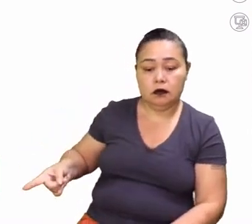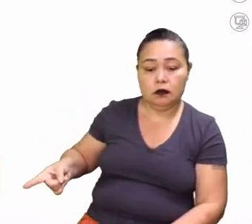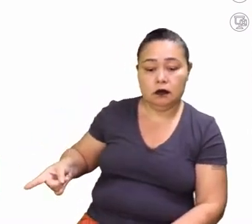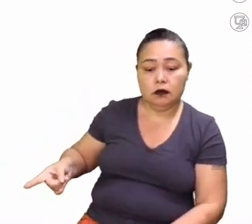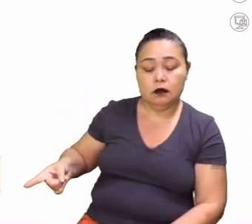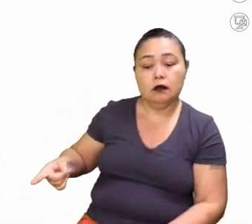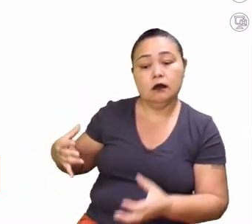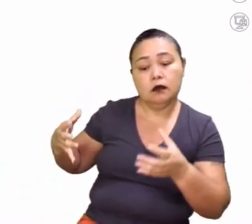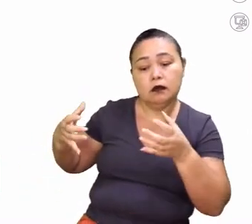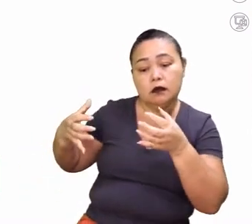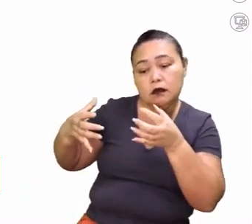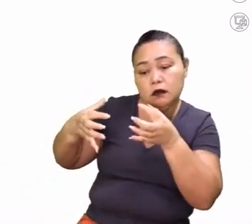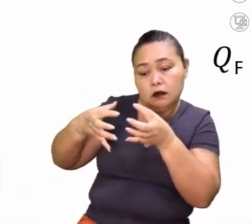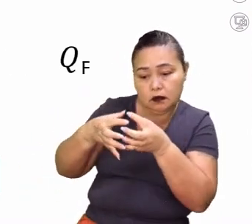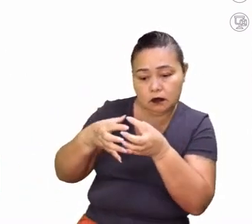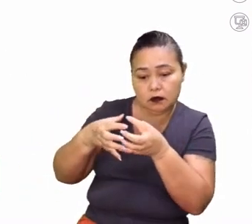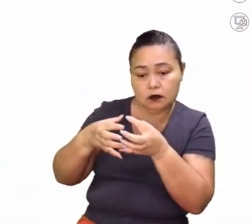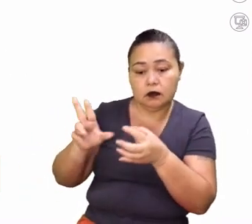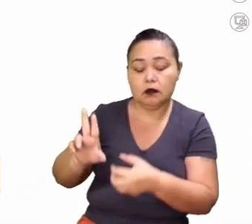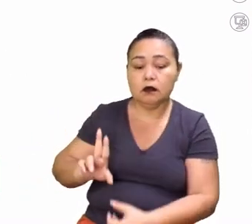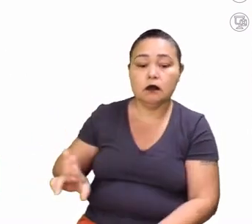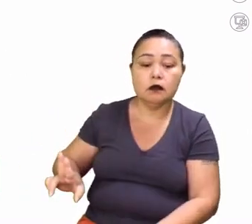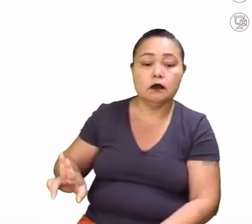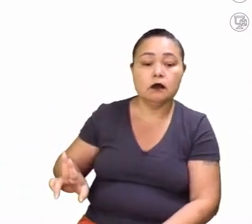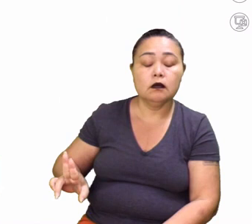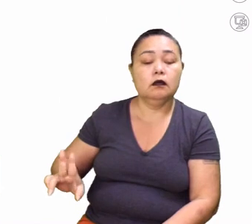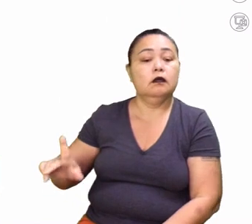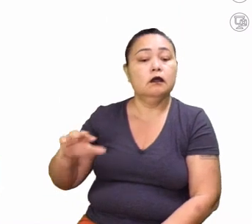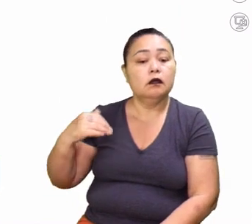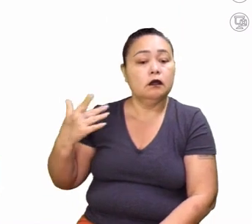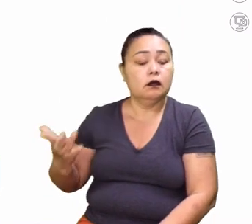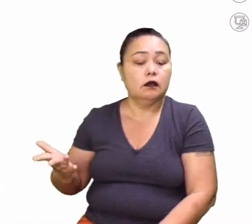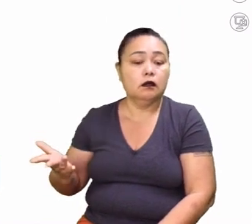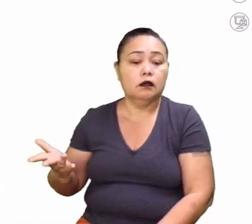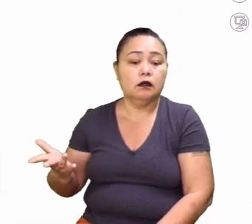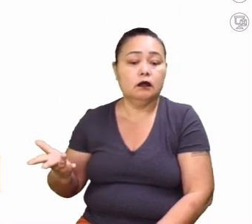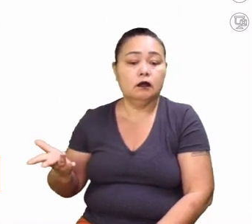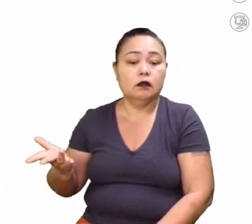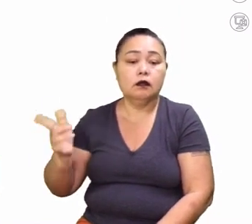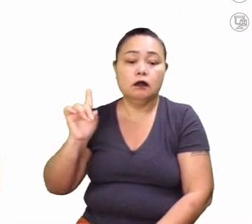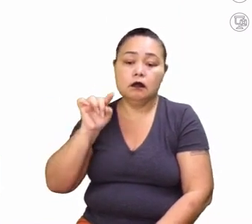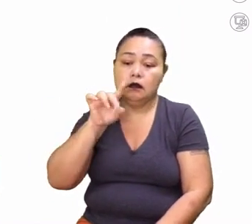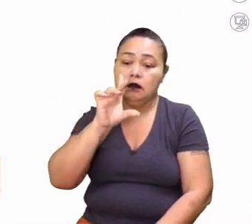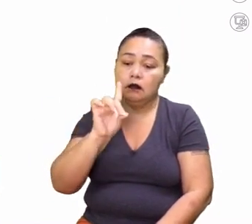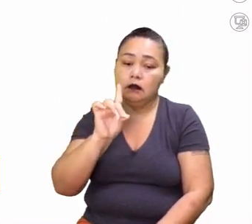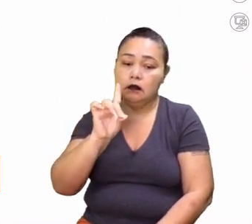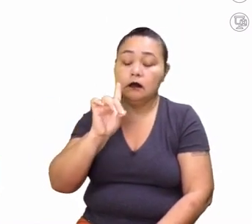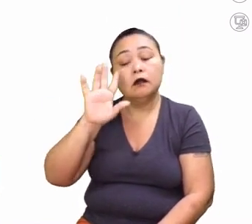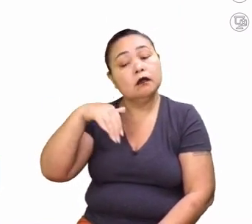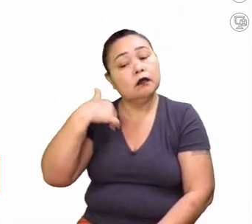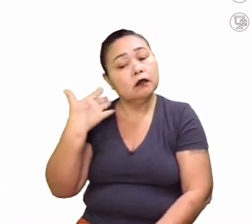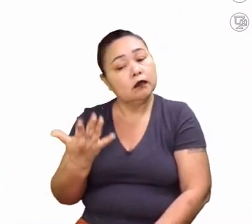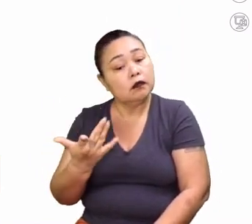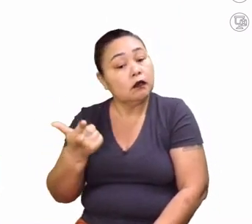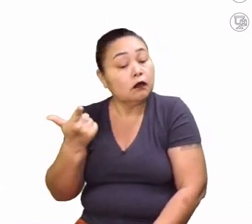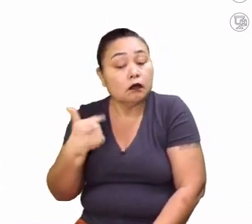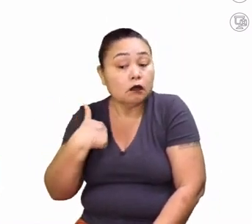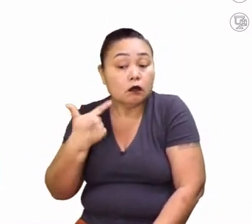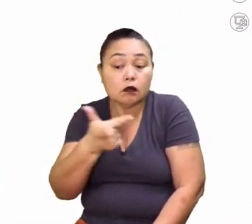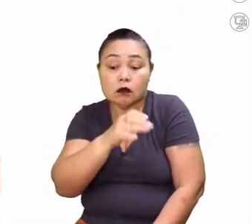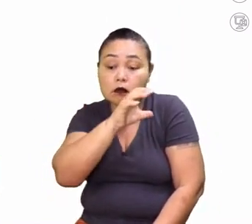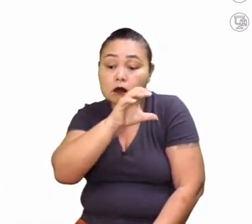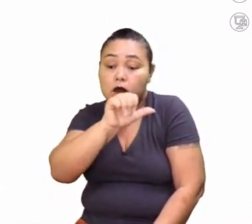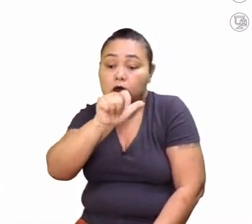houve variação de temperatura certo então o ponto d e agora é claro que não vai ter calor de